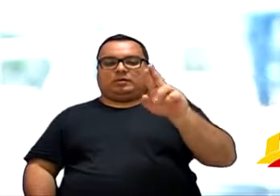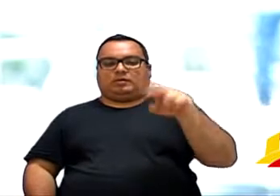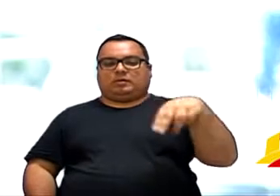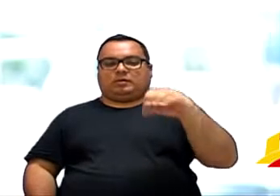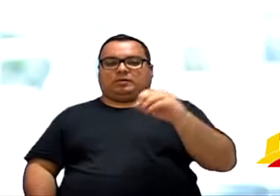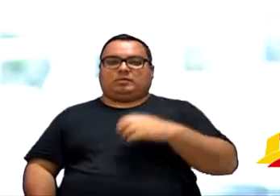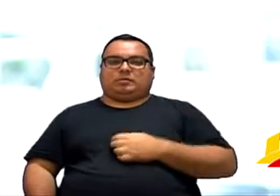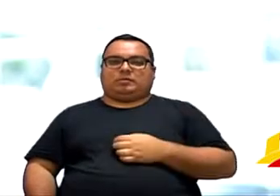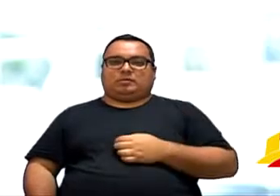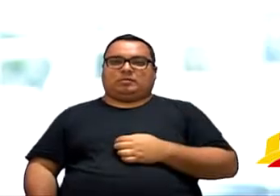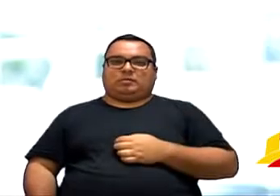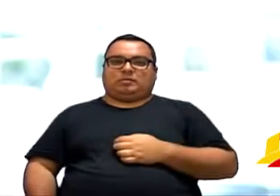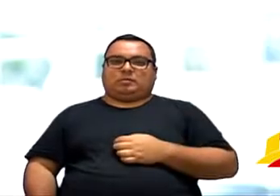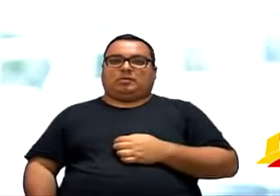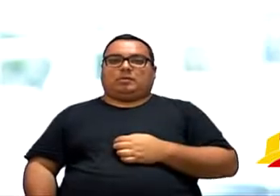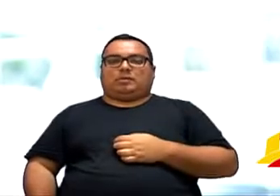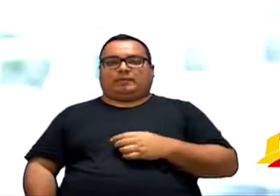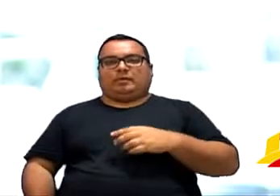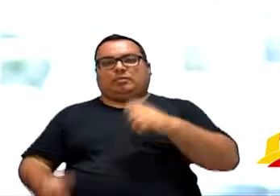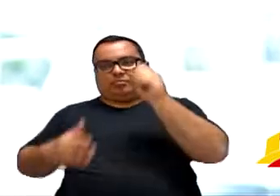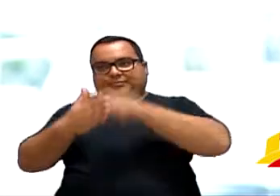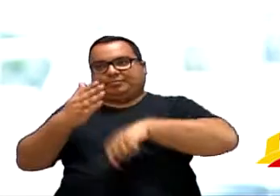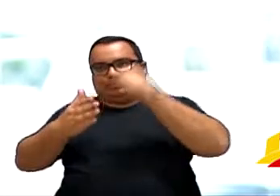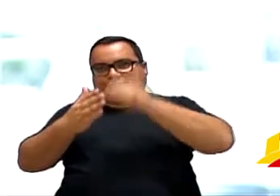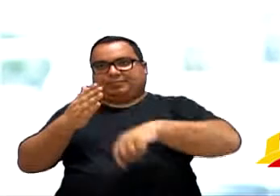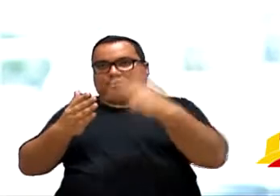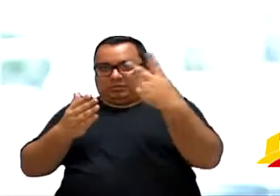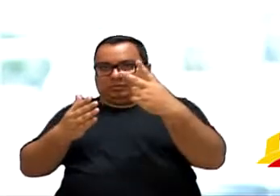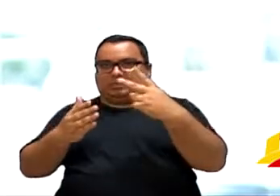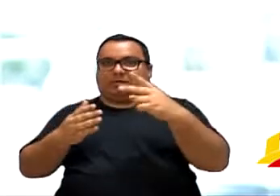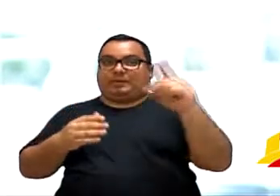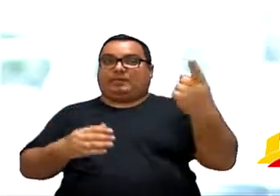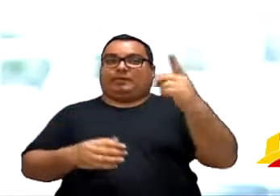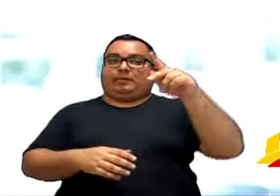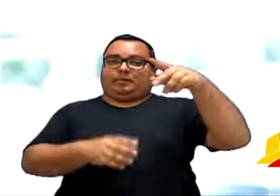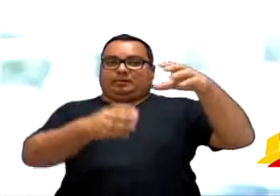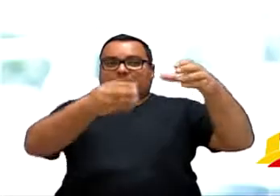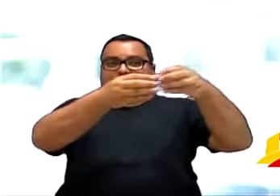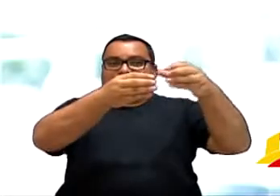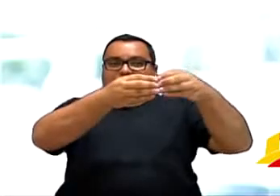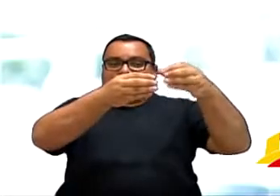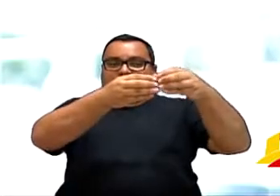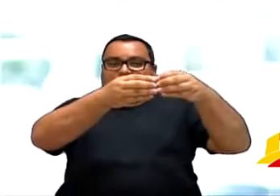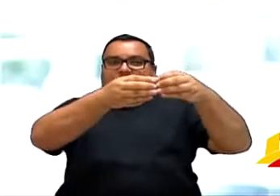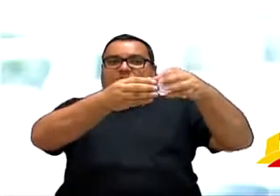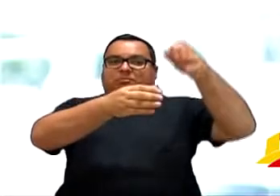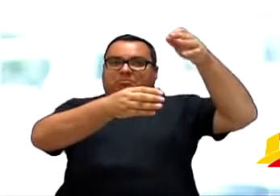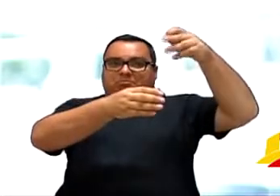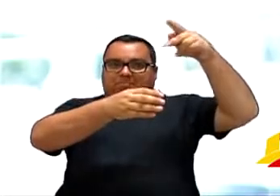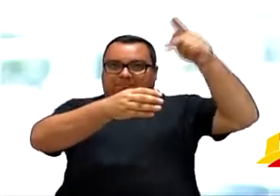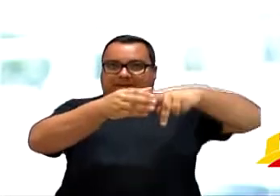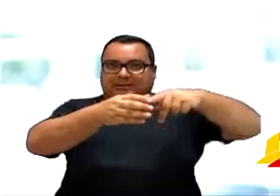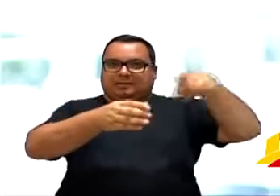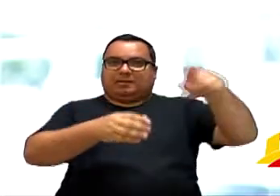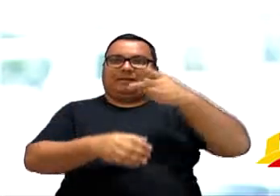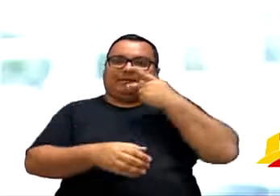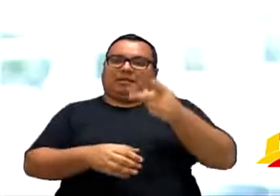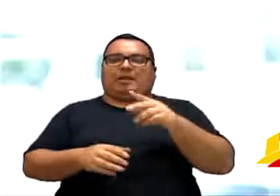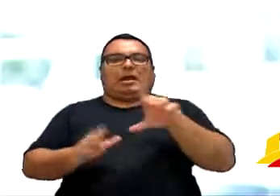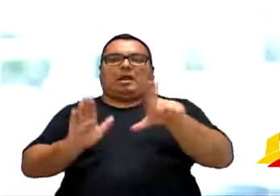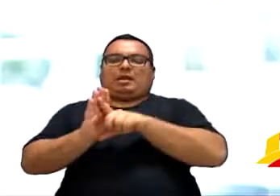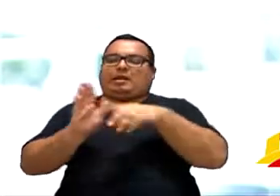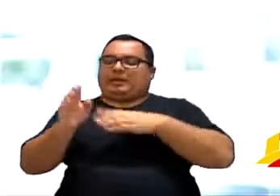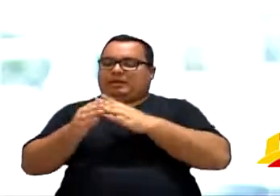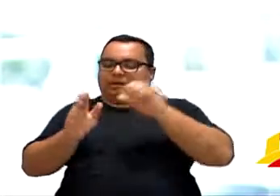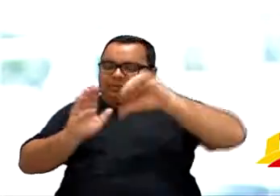da Comissão ainda continua dizendo que é inconstitucional e vai dar o parecer insepardo mas o importante que o projeto